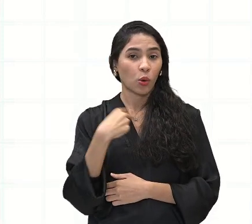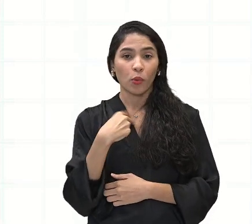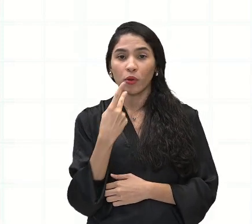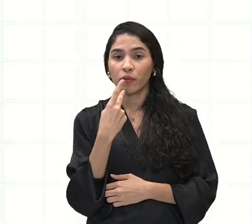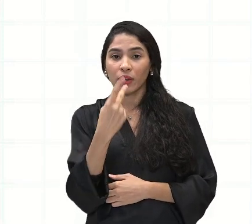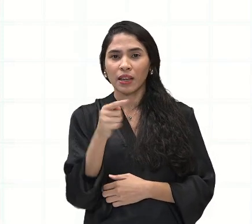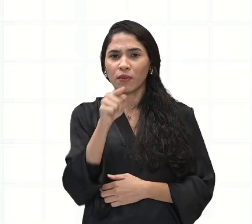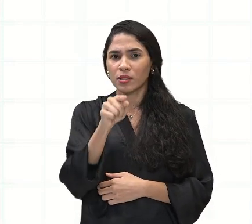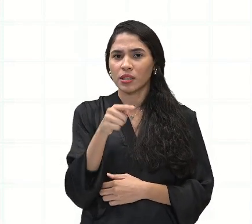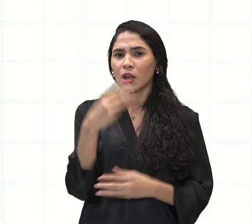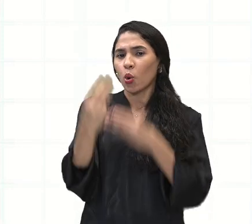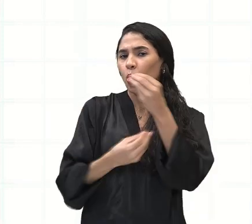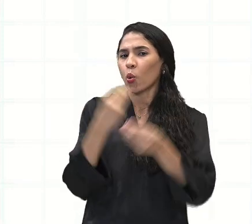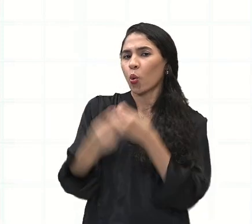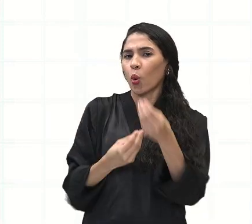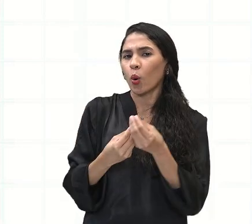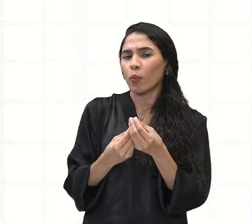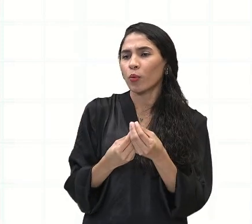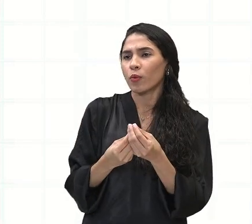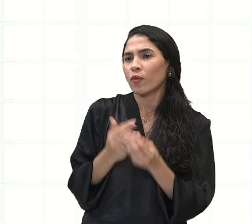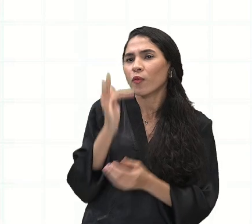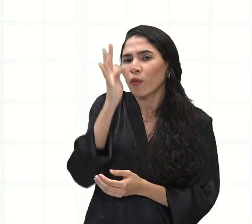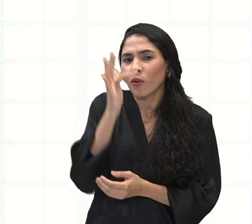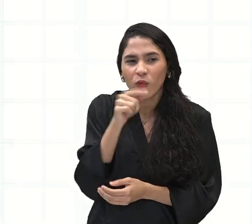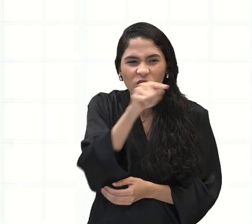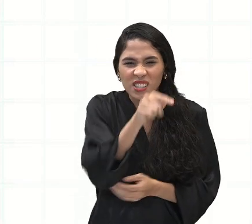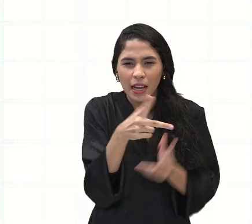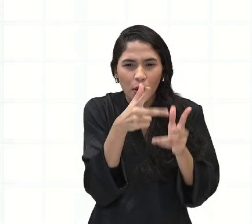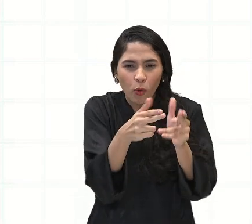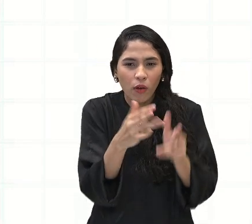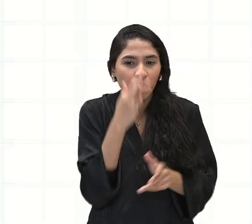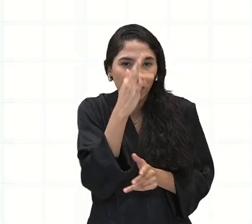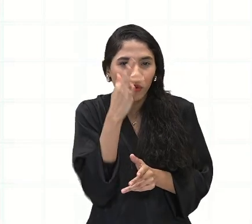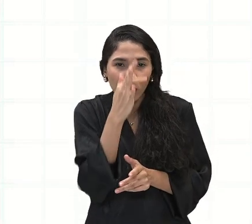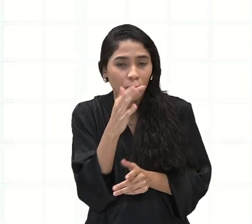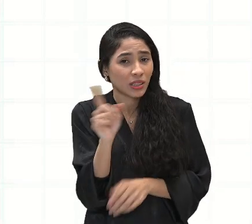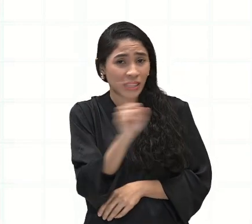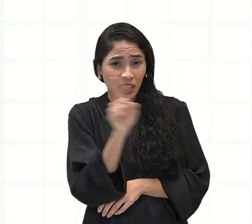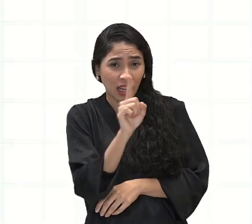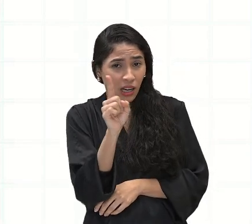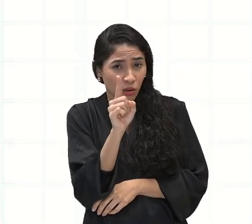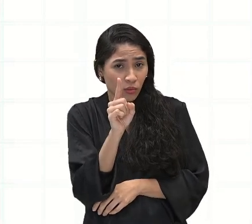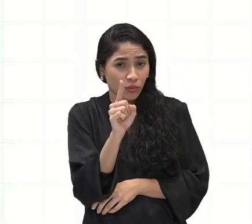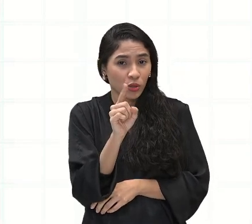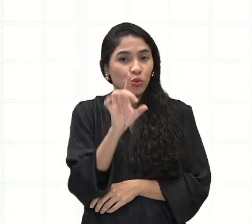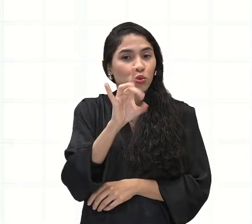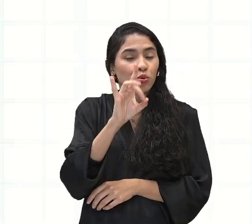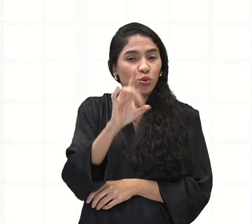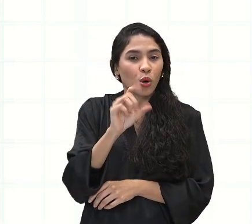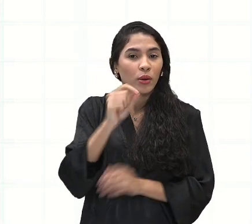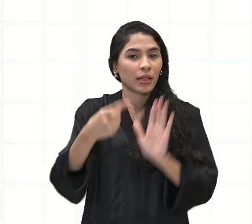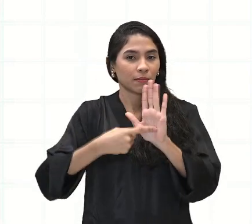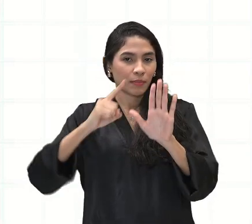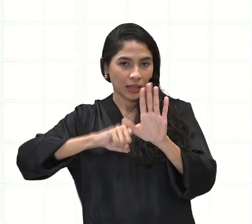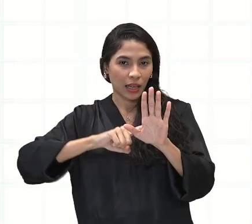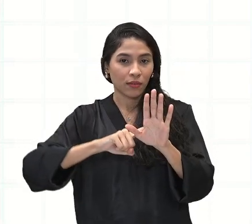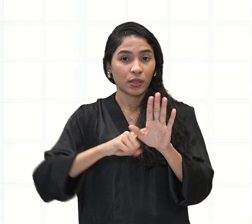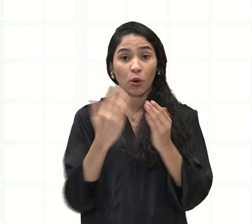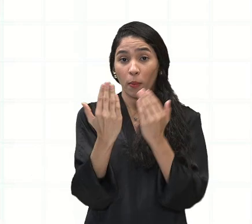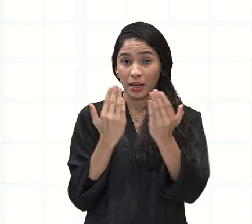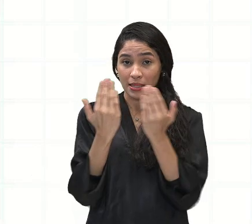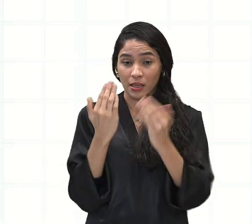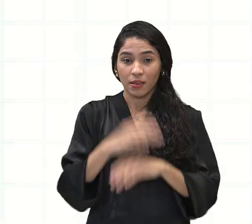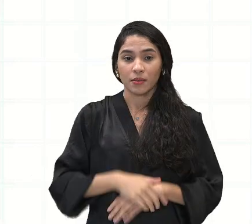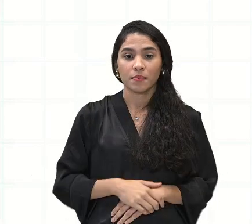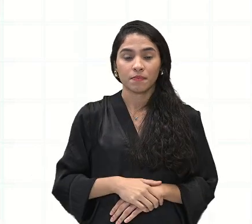você é como uma rosa, você é uma rosa, uma comparação implícita, em que eu não utilizo esse termo para fazer a comparação. Entre